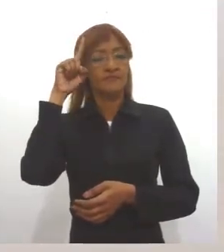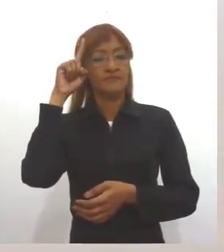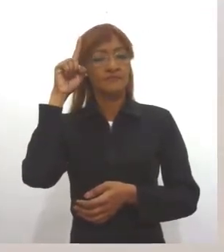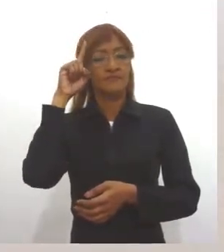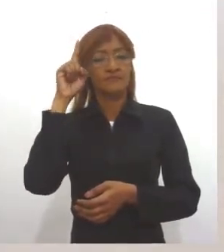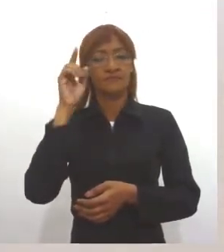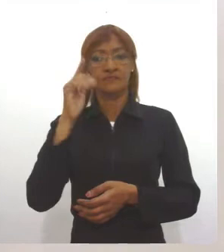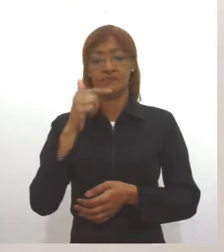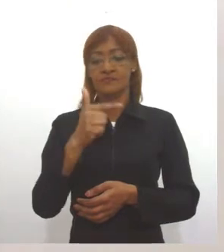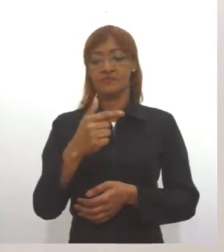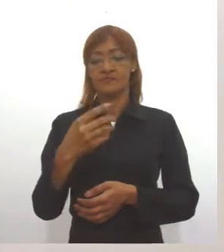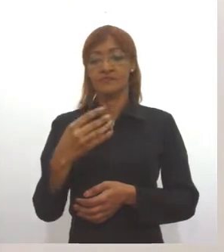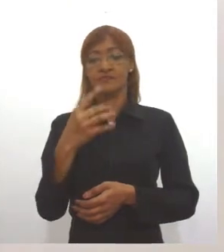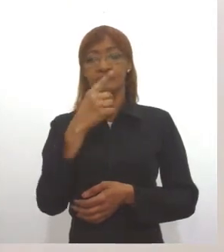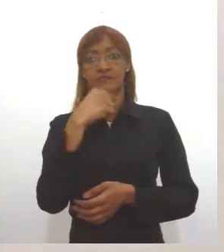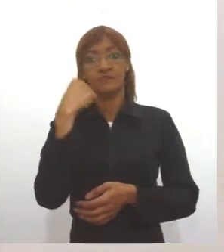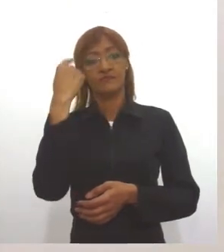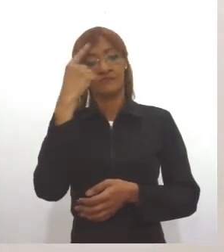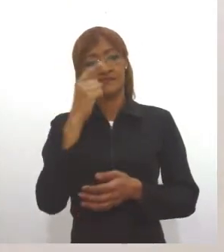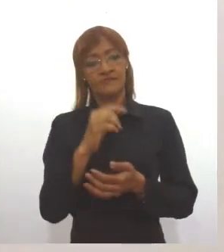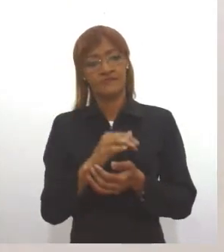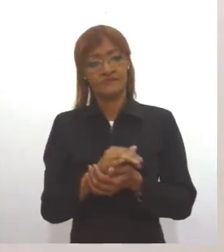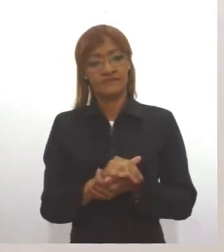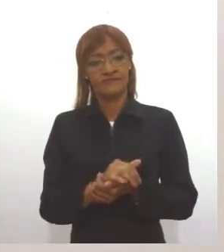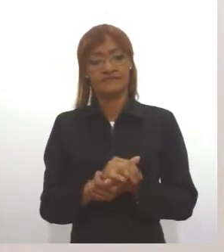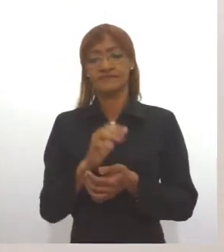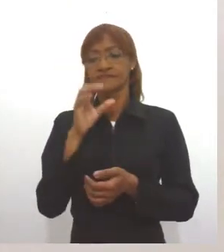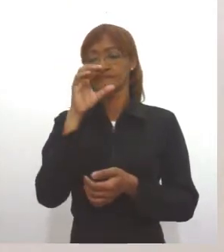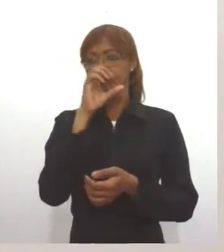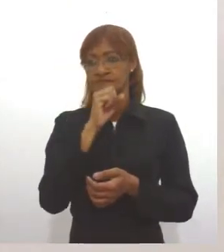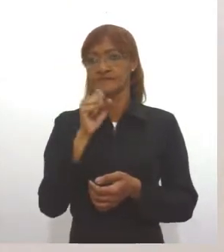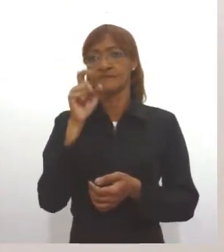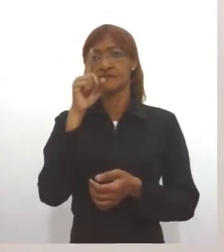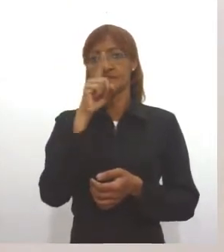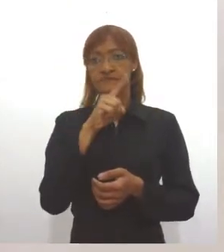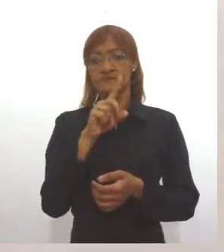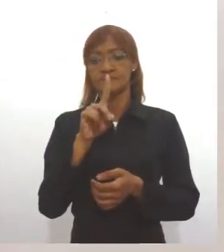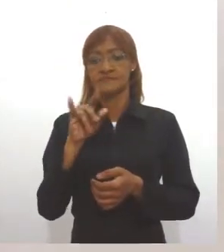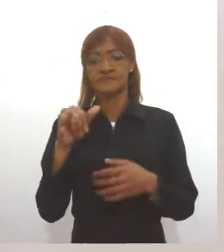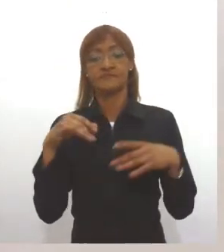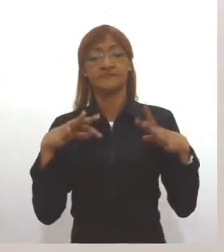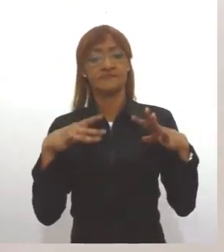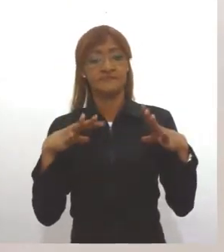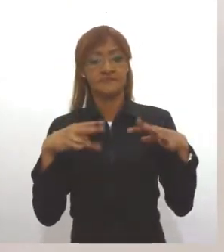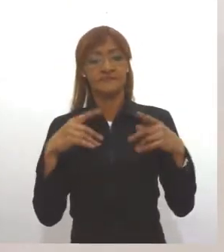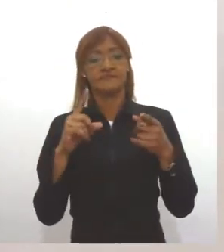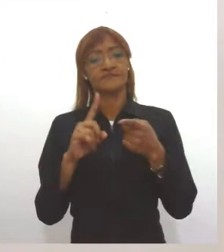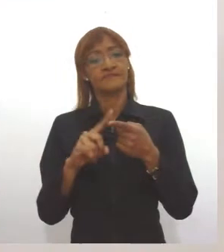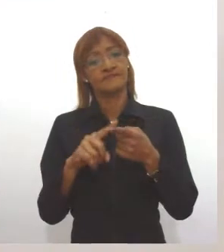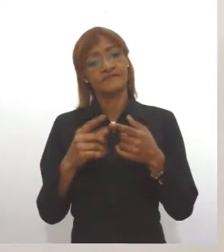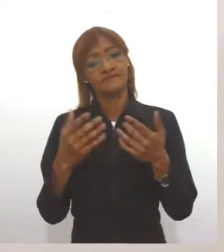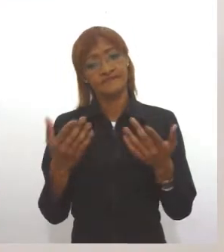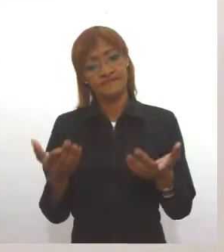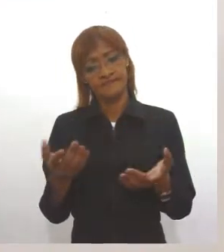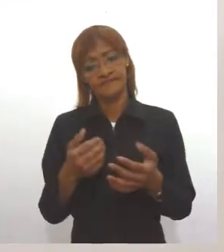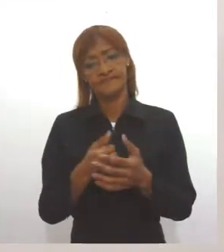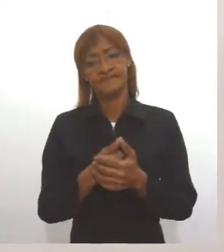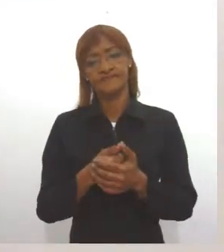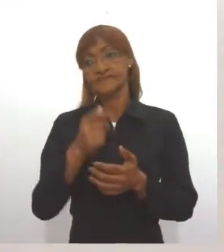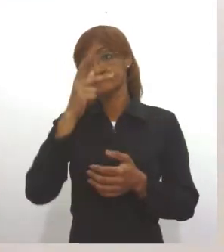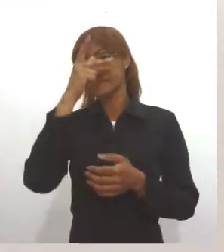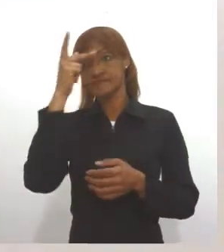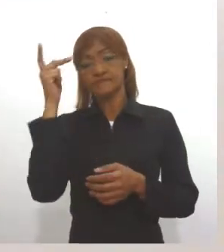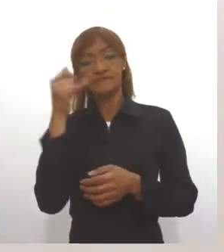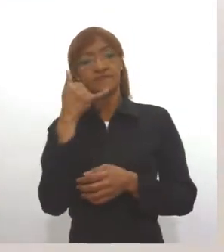24 horas por dia, inclusive sábados, domingos e feriados. É aquele contato, aquele canal em que a pessoa pode ligar